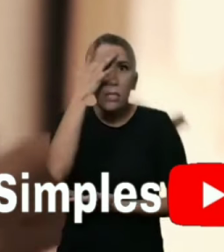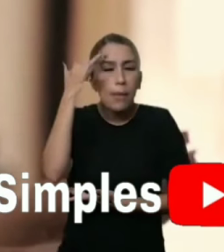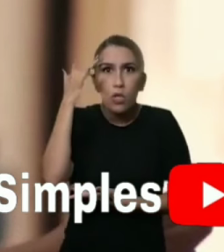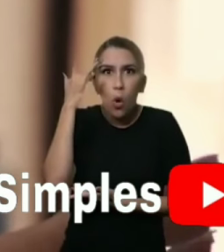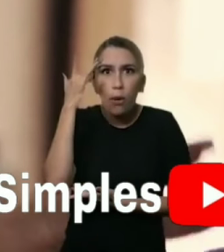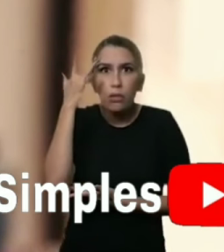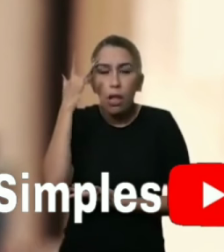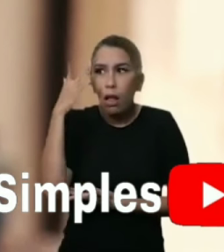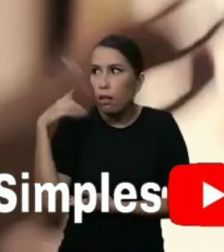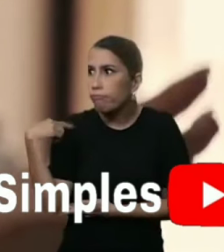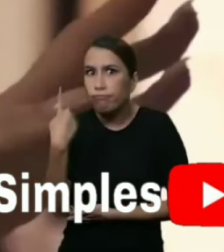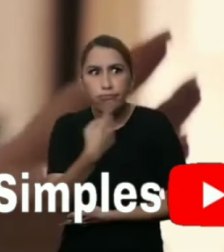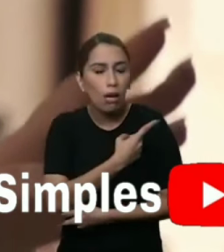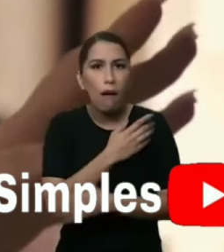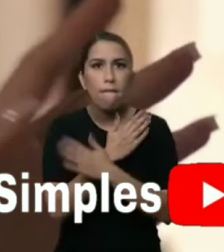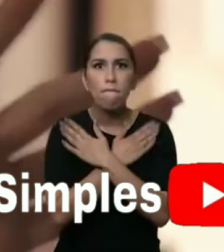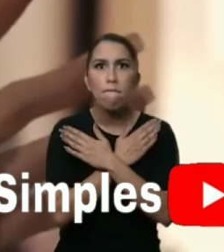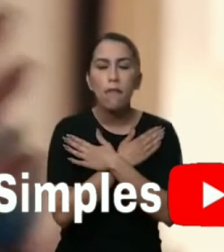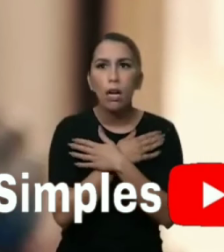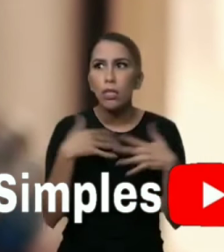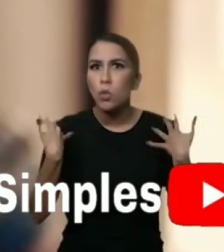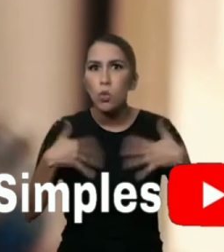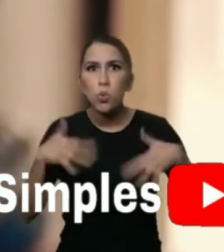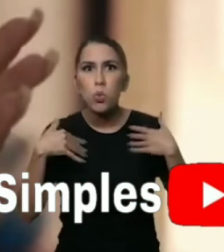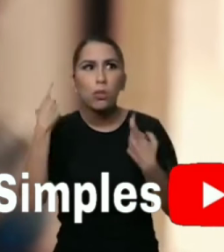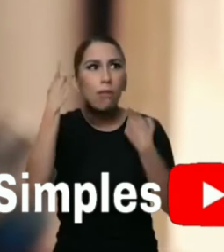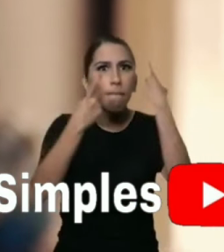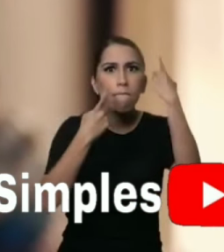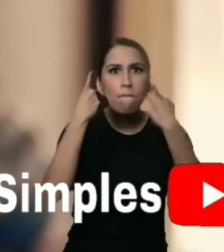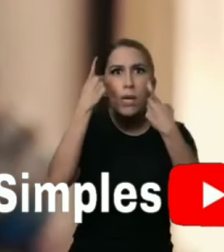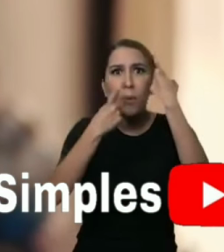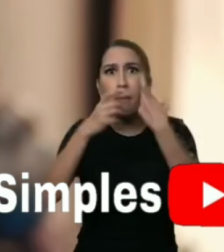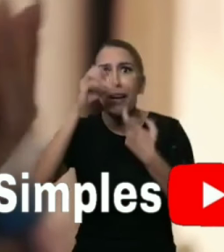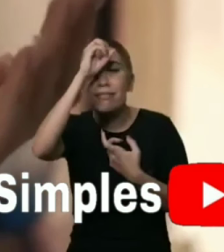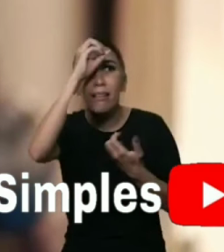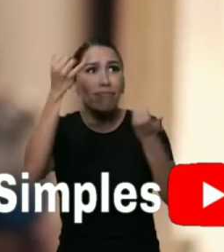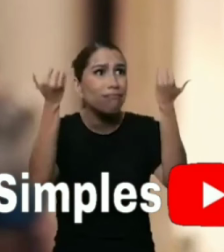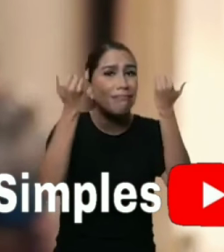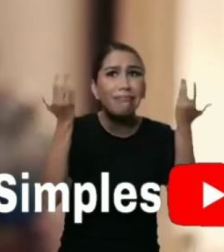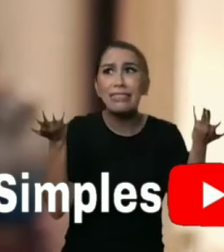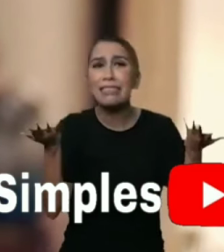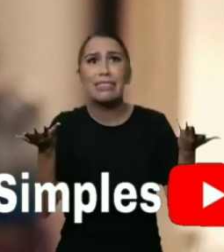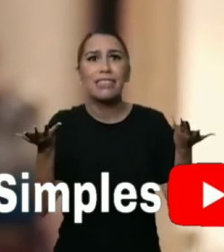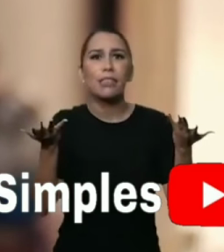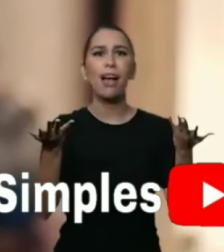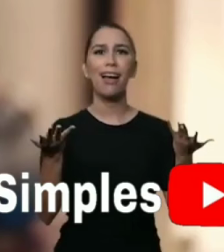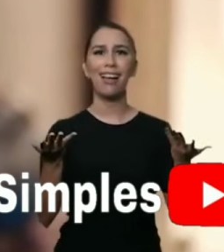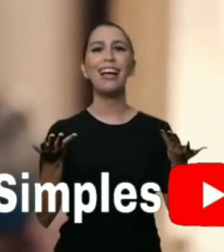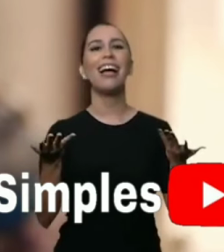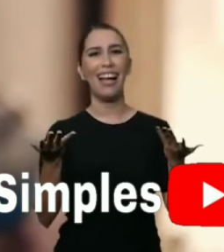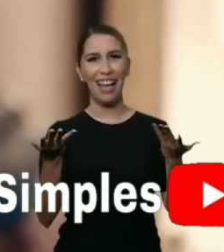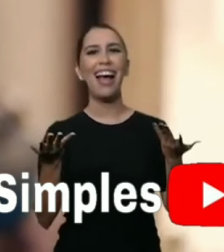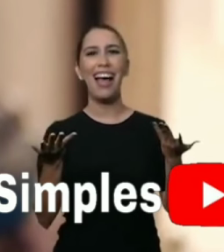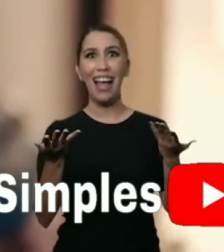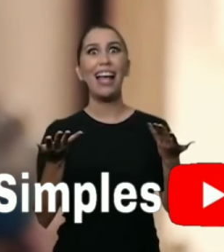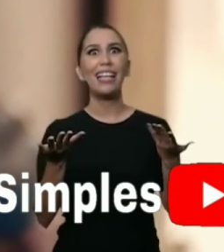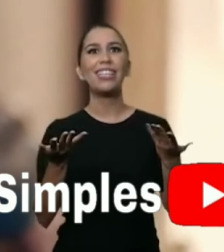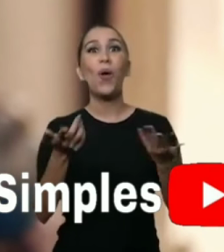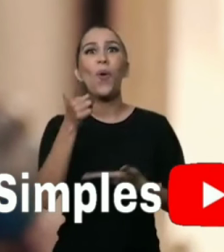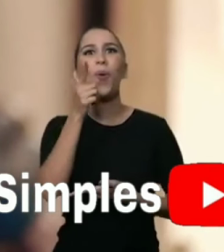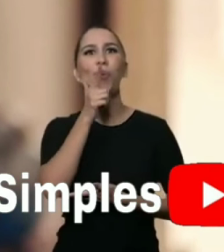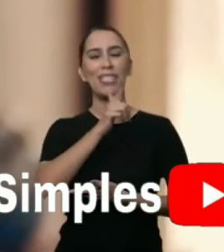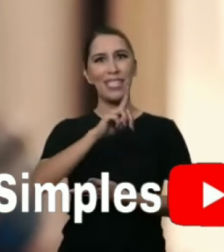Ficou todo mundo sem trabalhar, né? Aí ficou todo mundo sem saber o que ia fazer e tal. E quando veio o auxílio, aí foi quando a gente